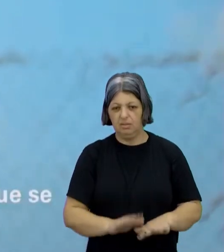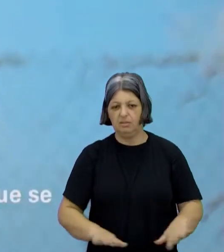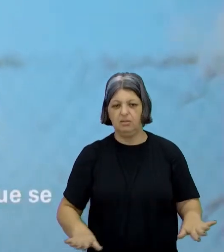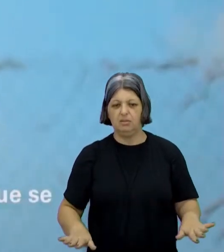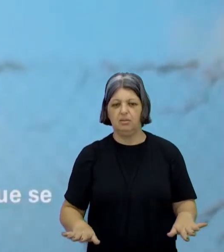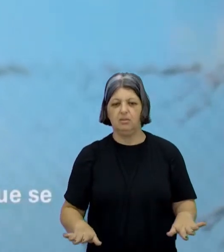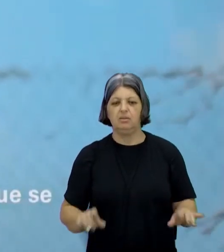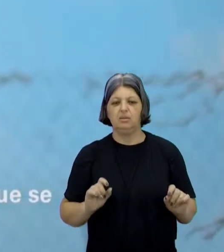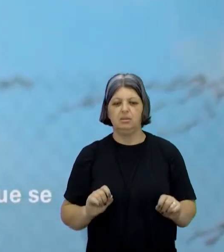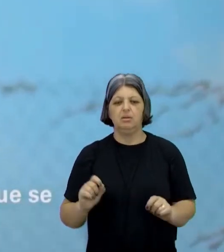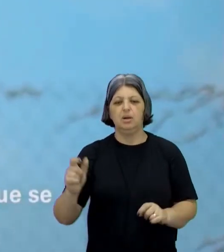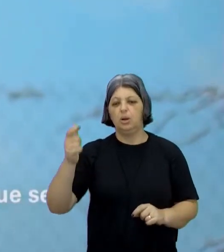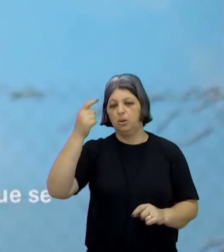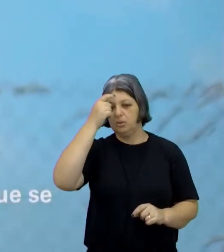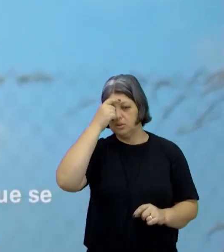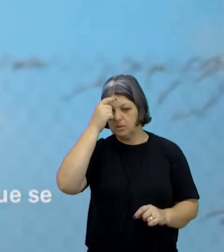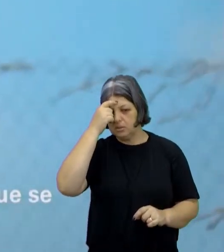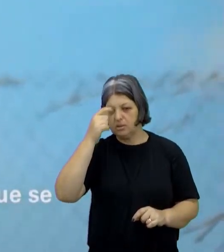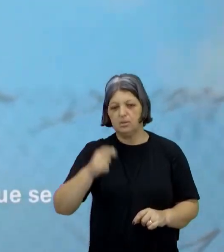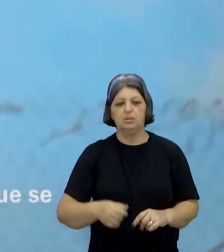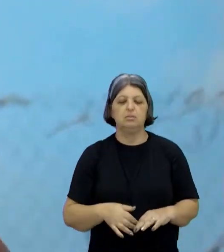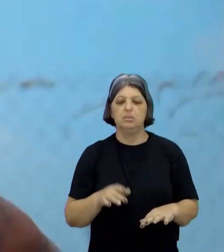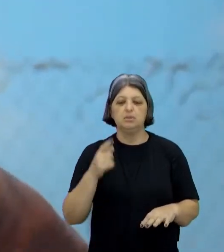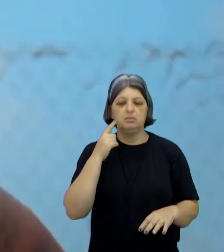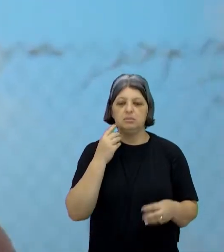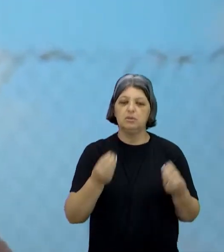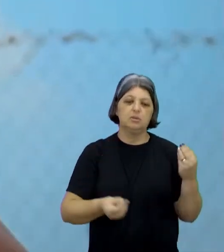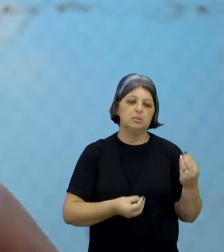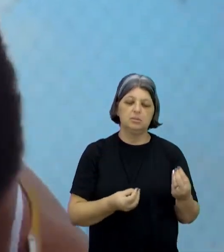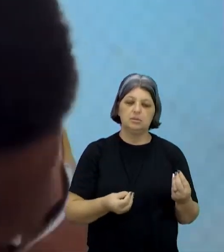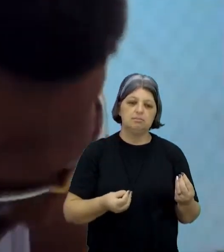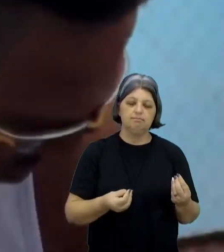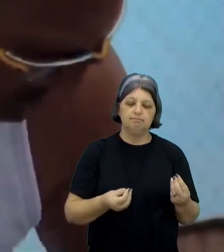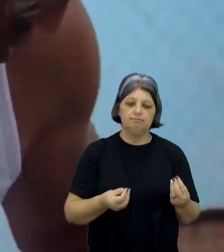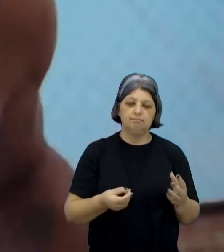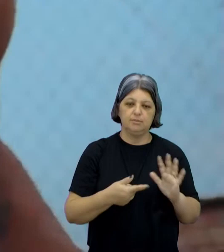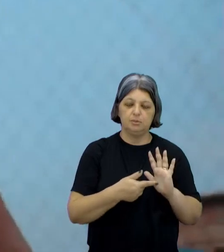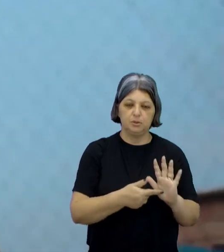está se conscientizando mais do que se sensibilizando ou não? Olha,